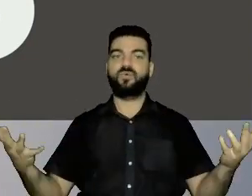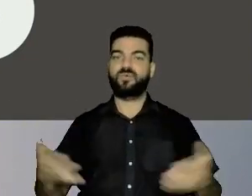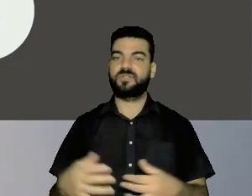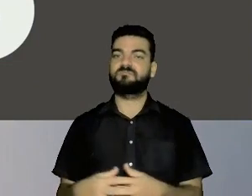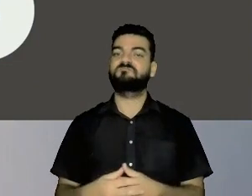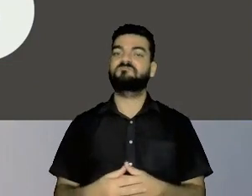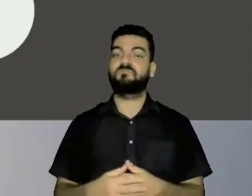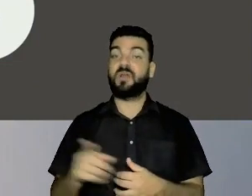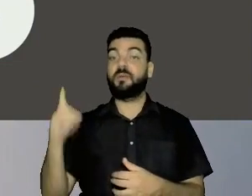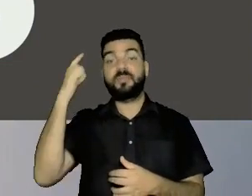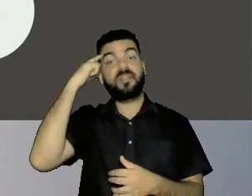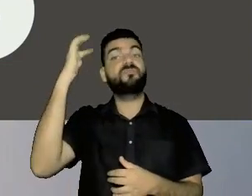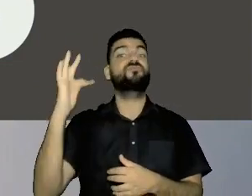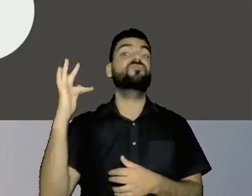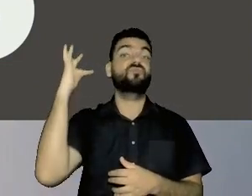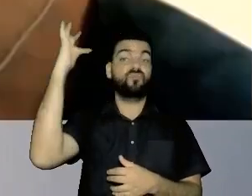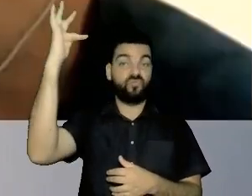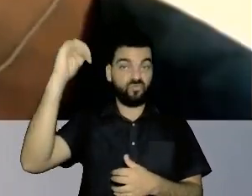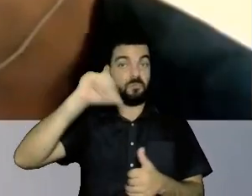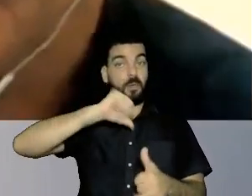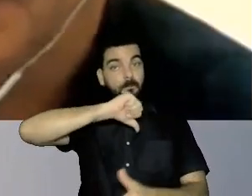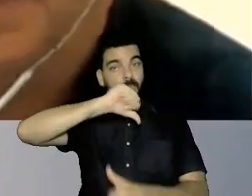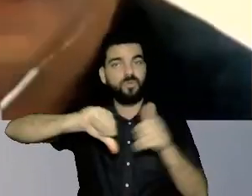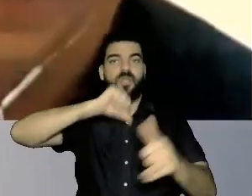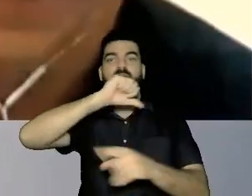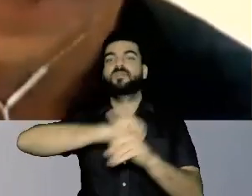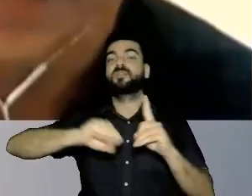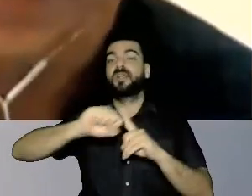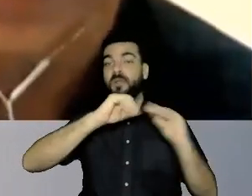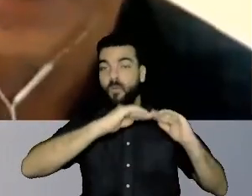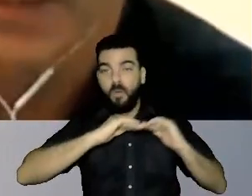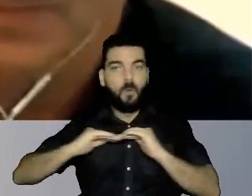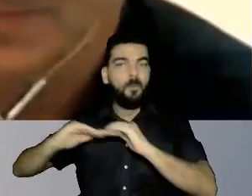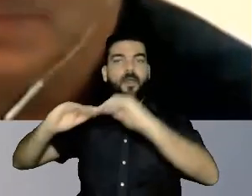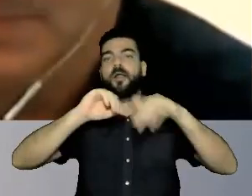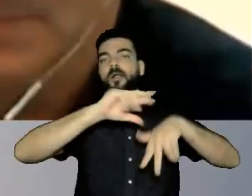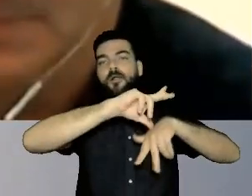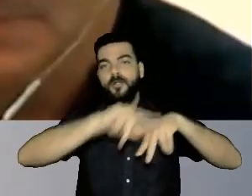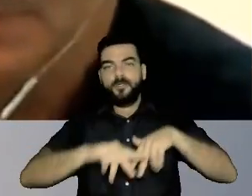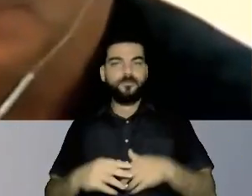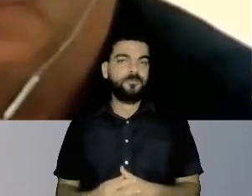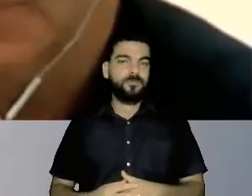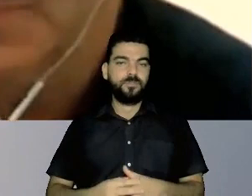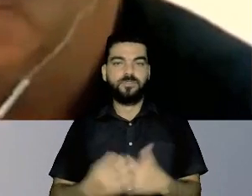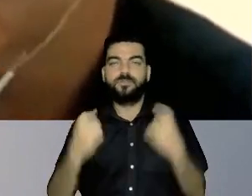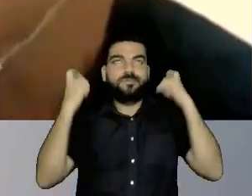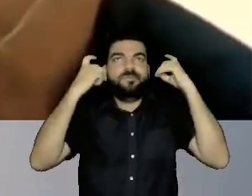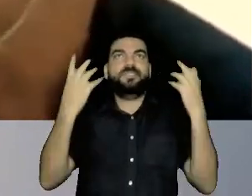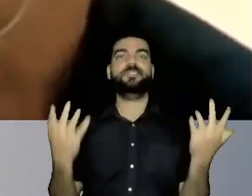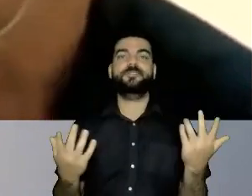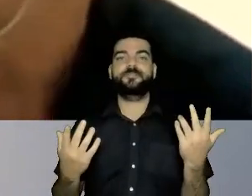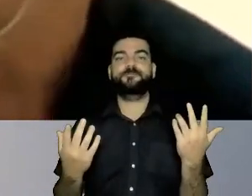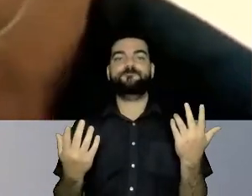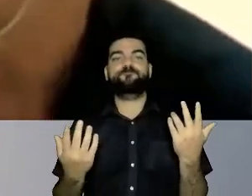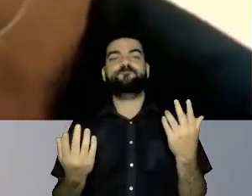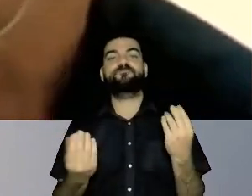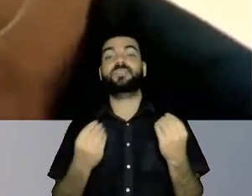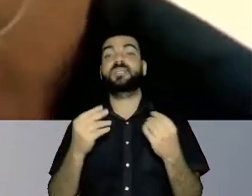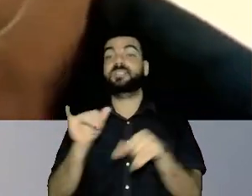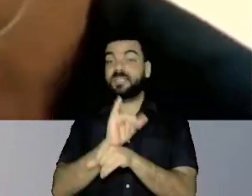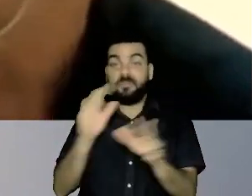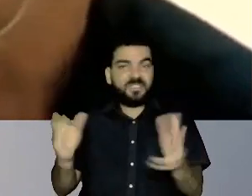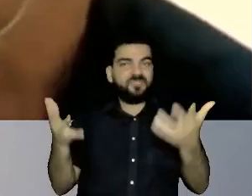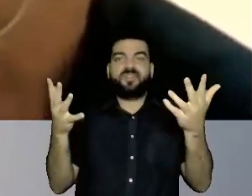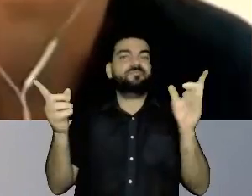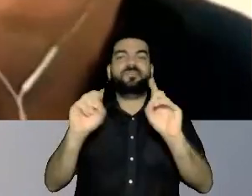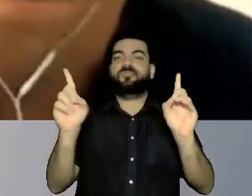podia fazer, começar a fazer, é educar nossas crianças diferente, para que a gente possa um dia pensar em uma verdadeira igualdade de